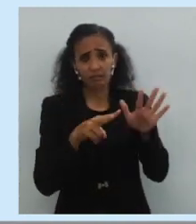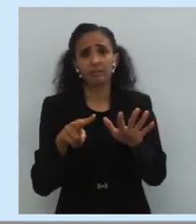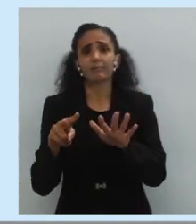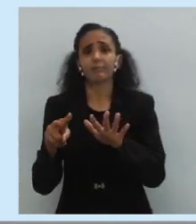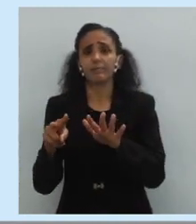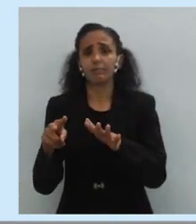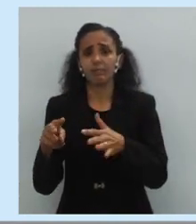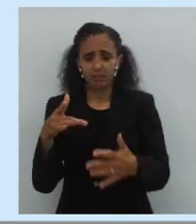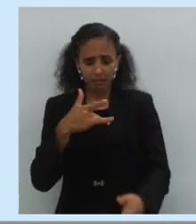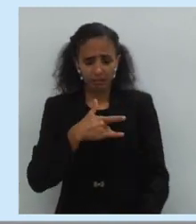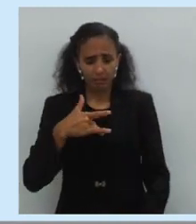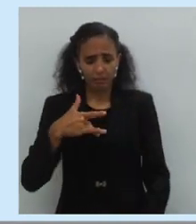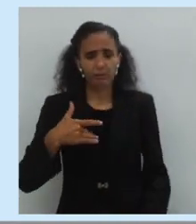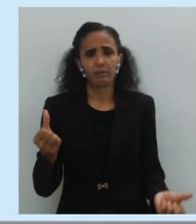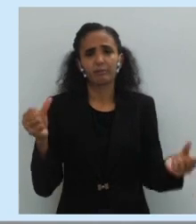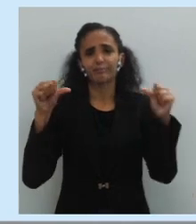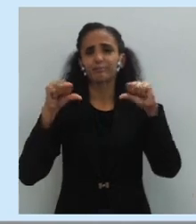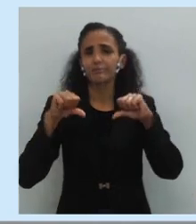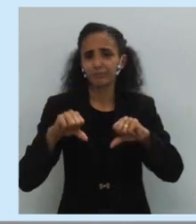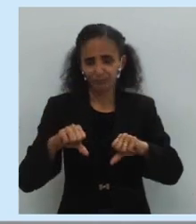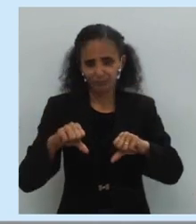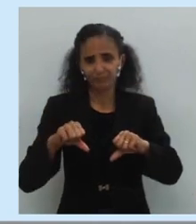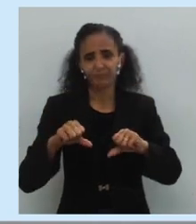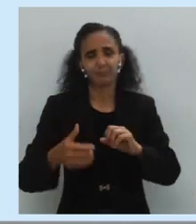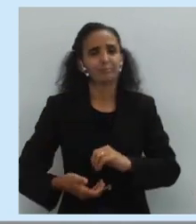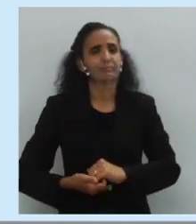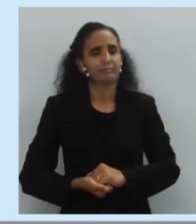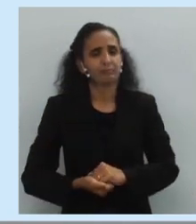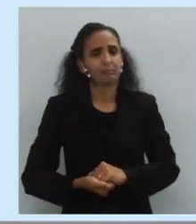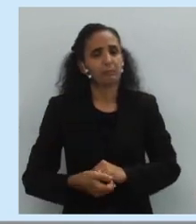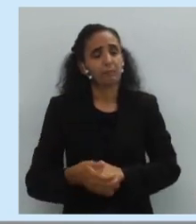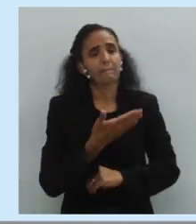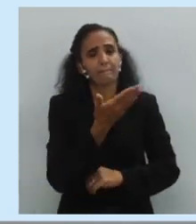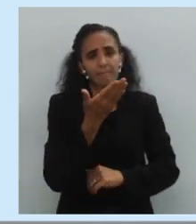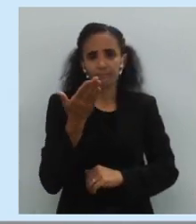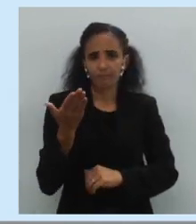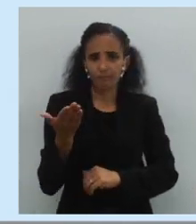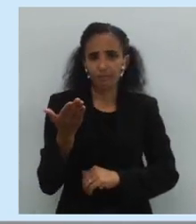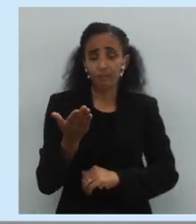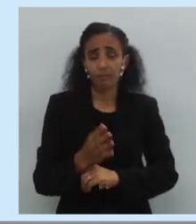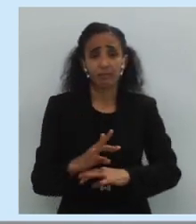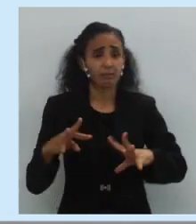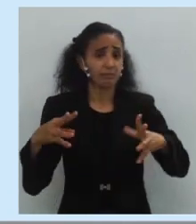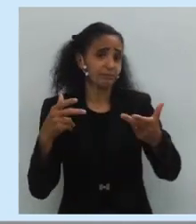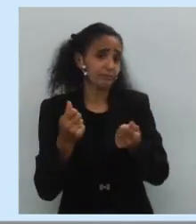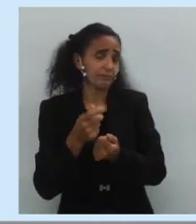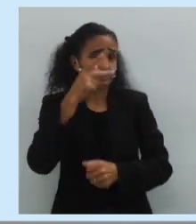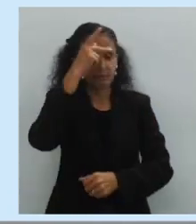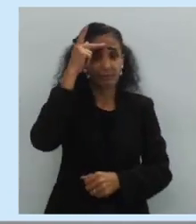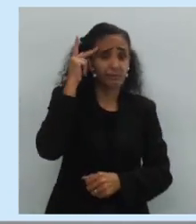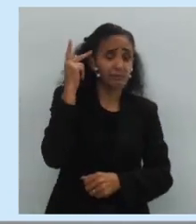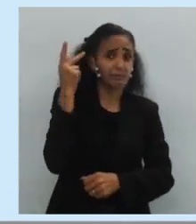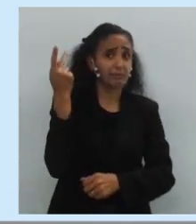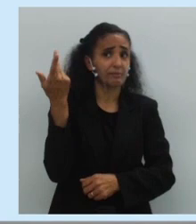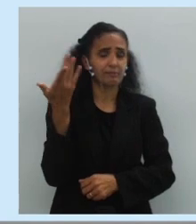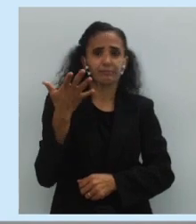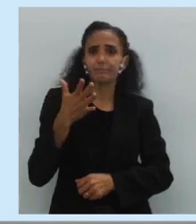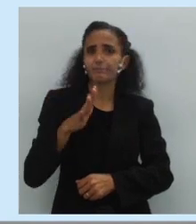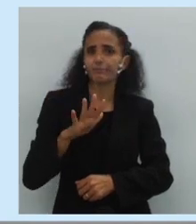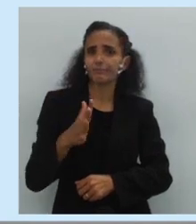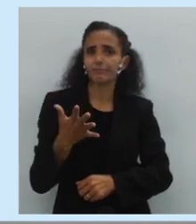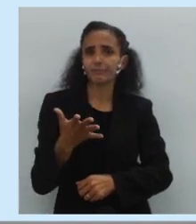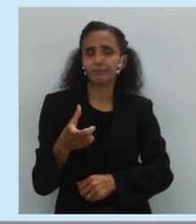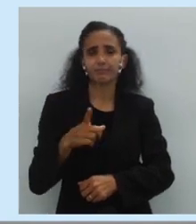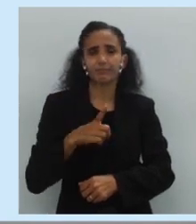sem tratamento, ela vai cair para um nível mais baixo. Bom, então, geralmente as pessoas